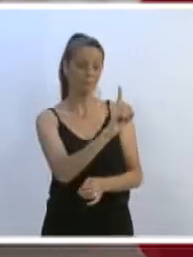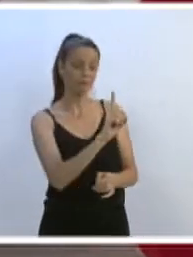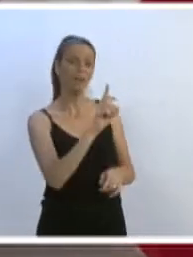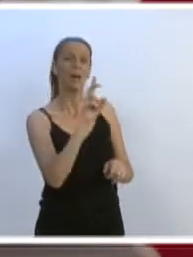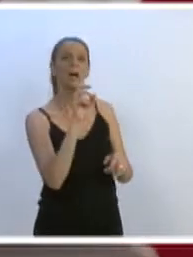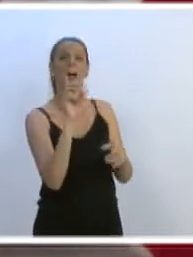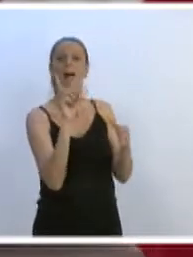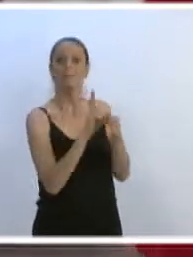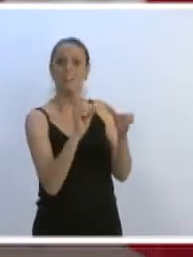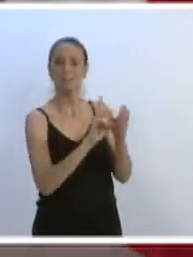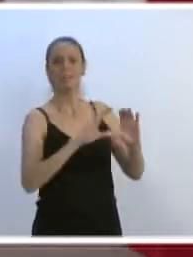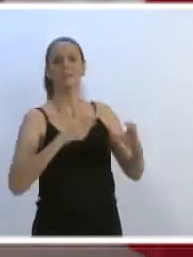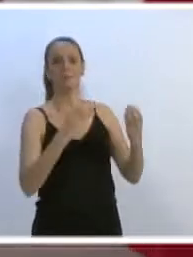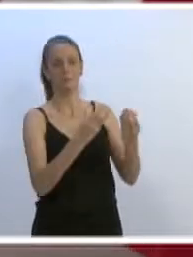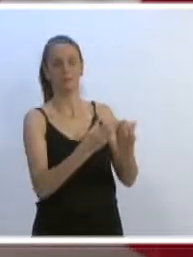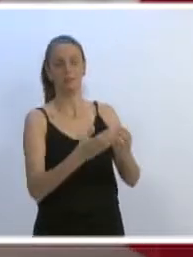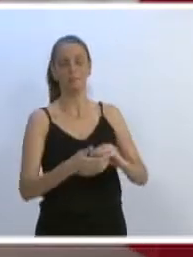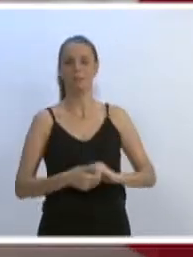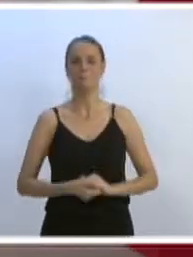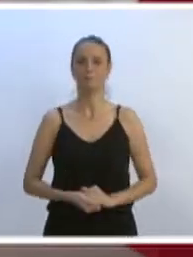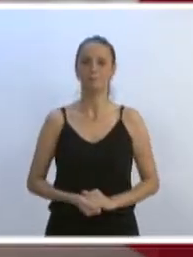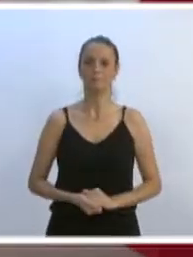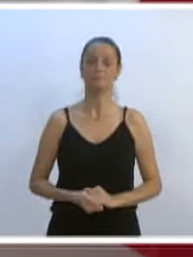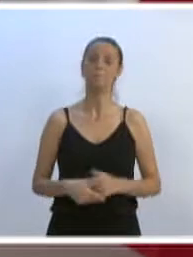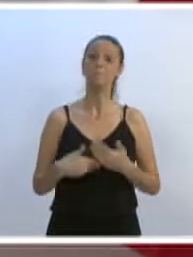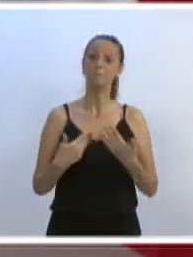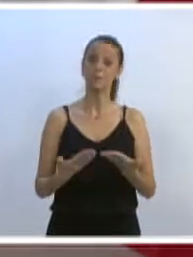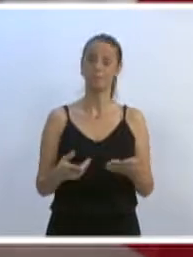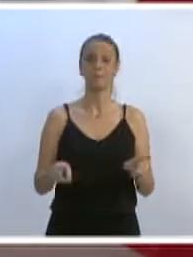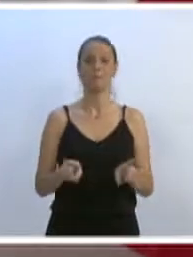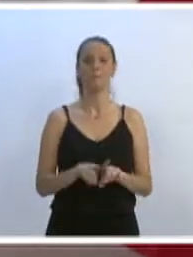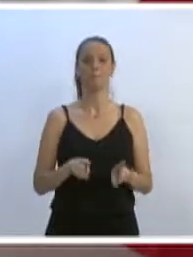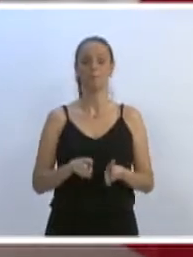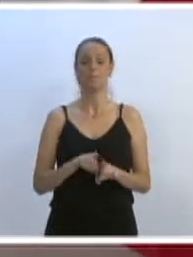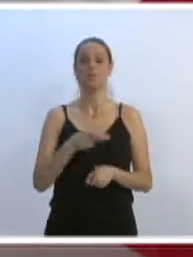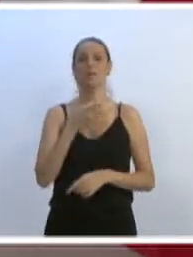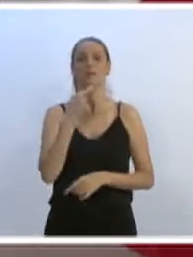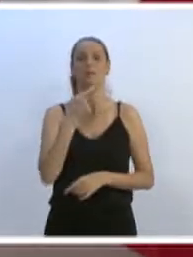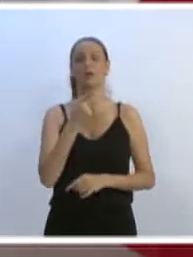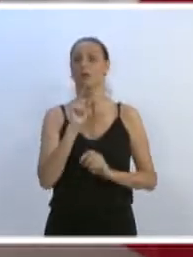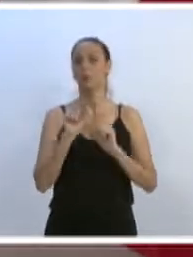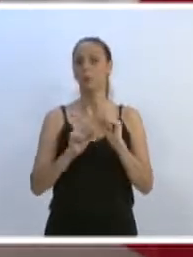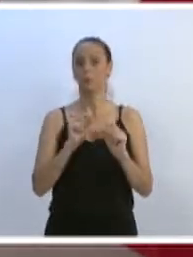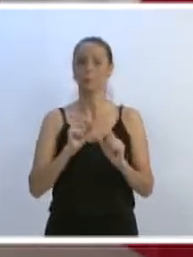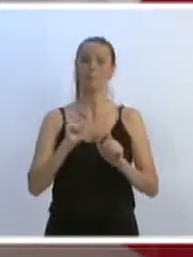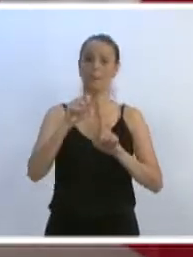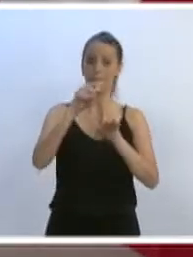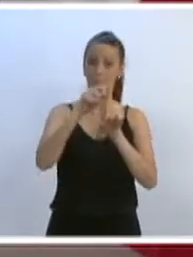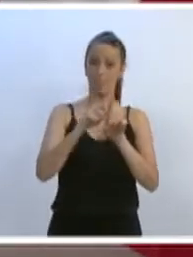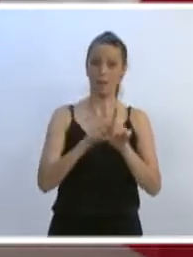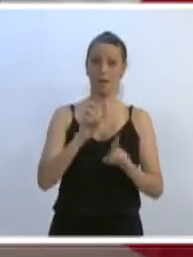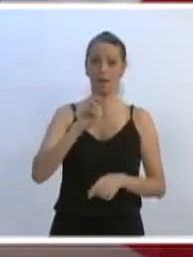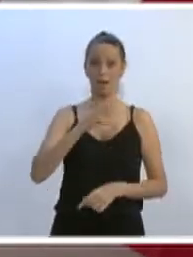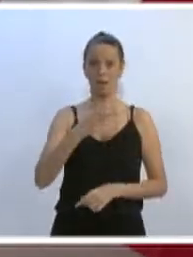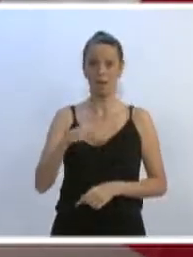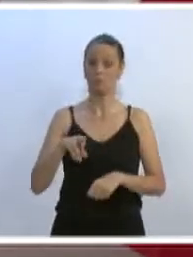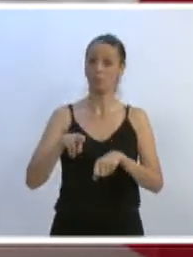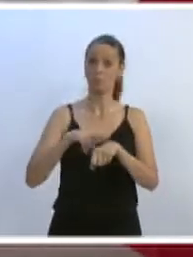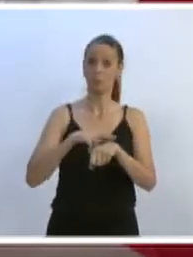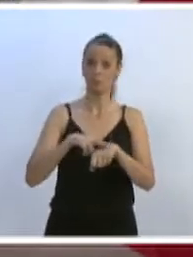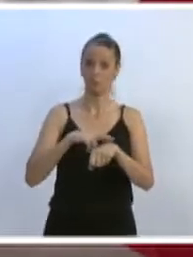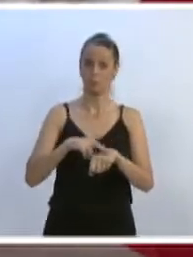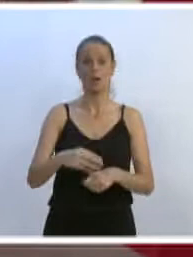e depois eu gostaria também de falar das a primeira do marcio pochmann agradeceu e mil e sua